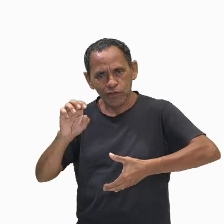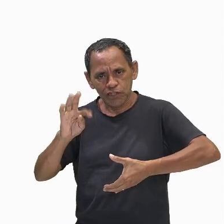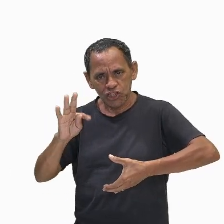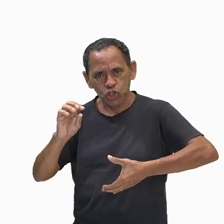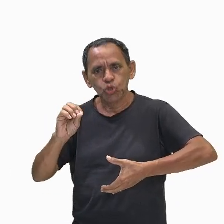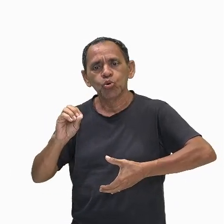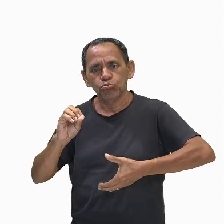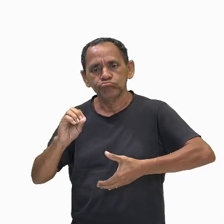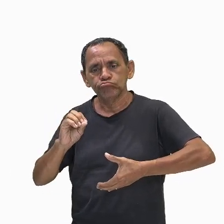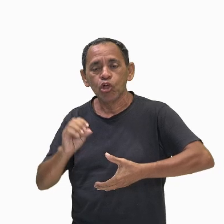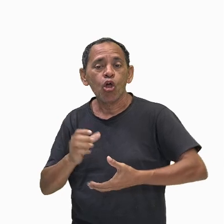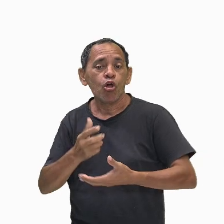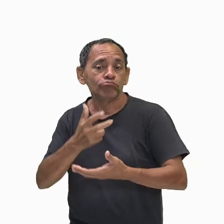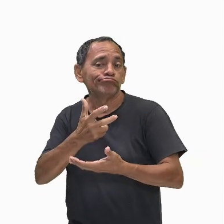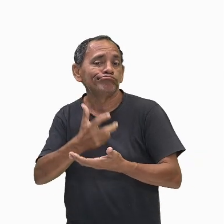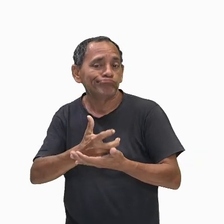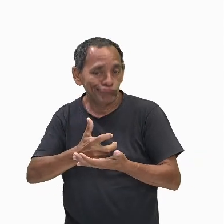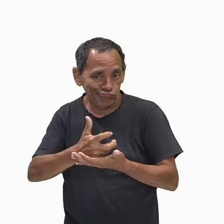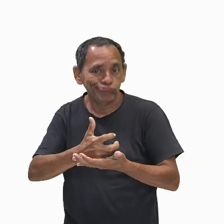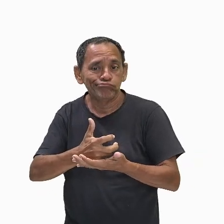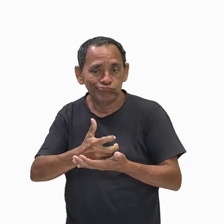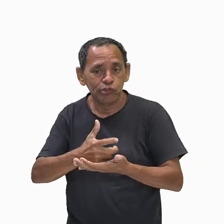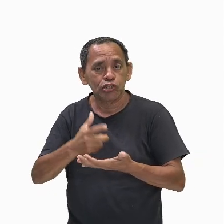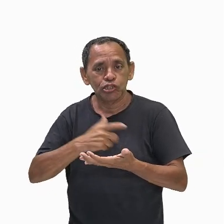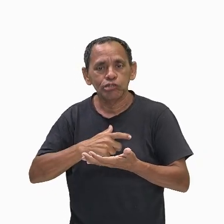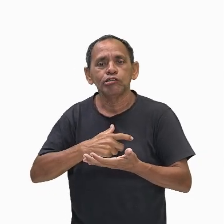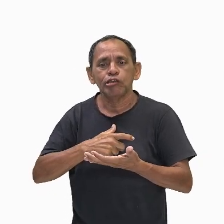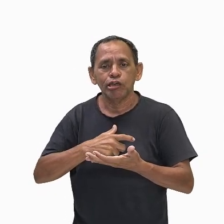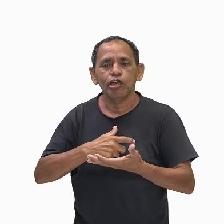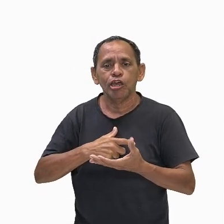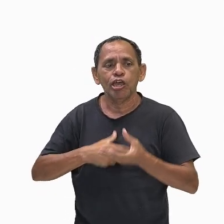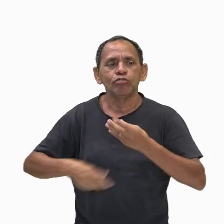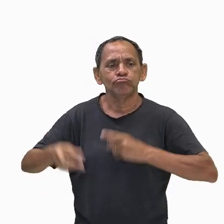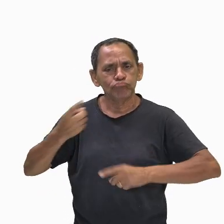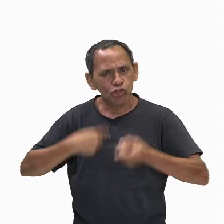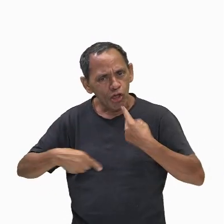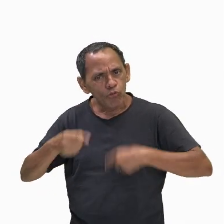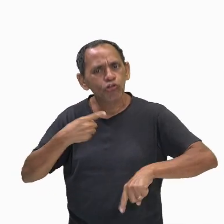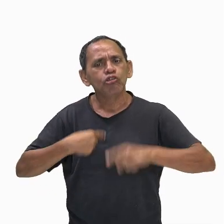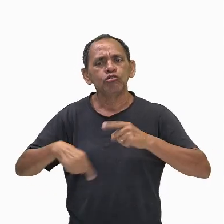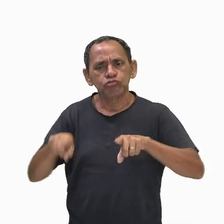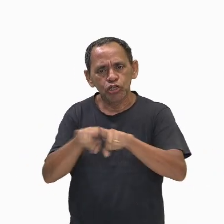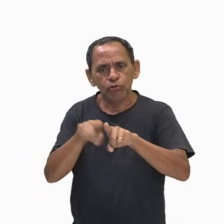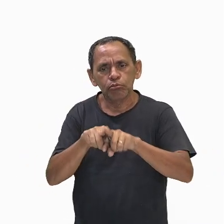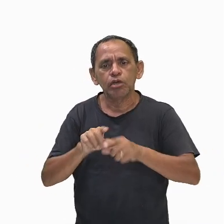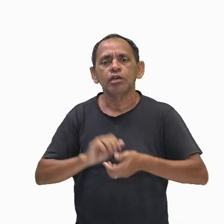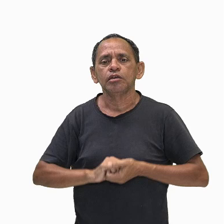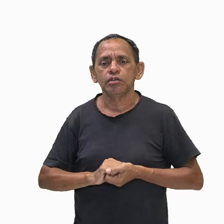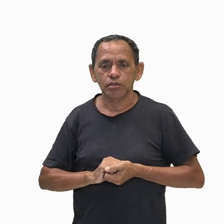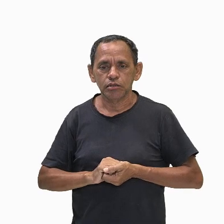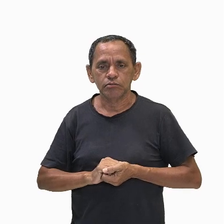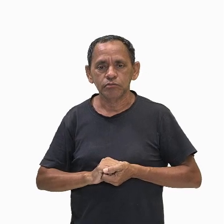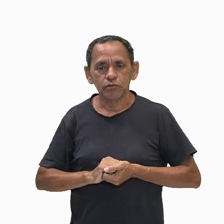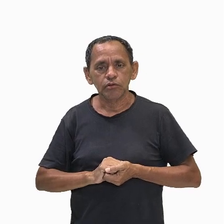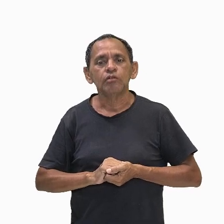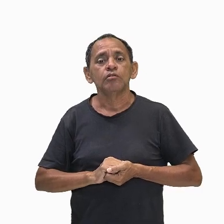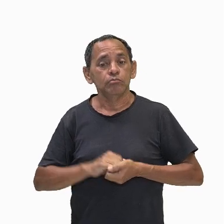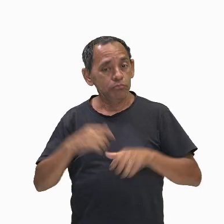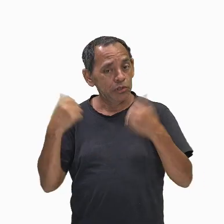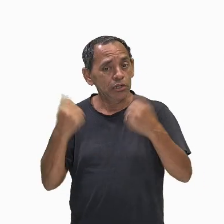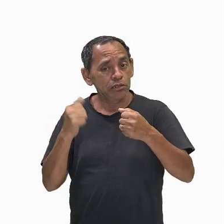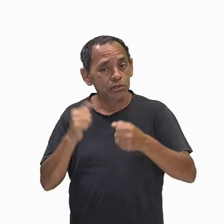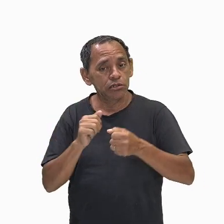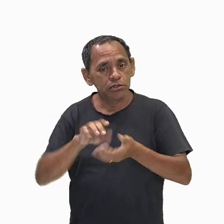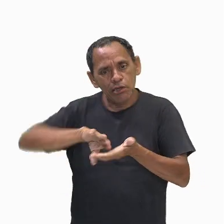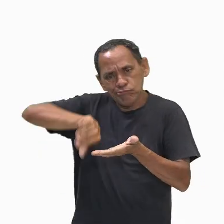também vai demandar uma carga metabólica muito grande para a mulher, onde ela vai gerar esses resíduos que eles vão precisar ser eliminados pela